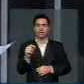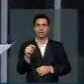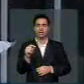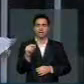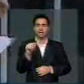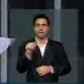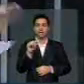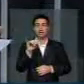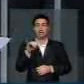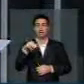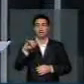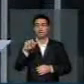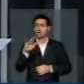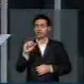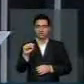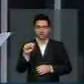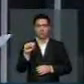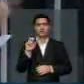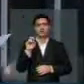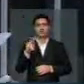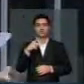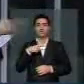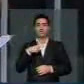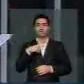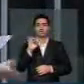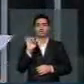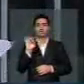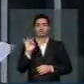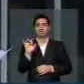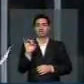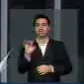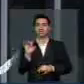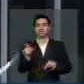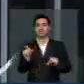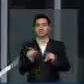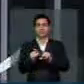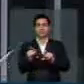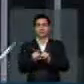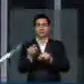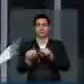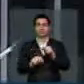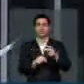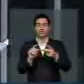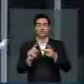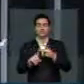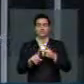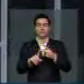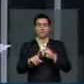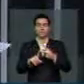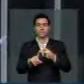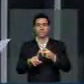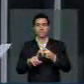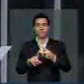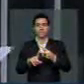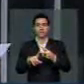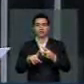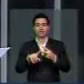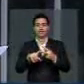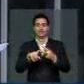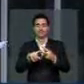ir eu vou só eu vou só para maracangalha mas eu vou apesar de ser